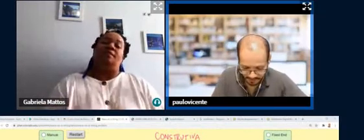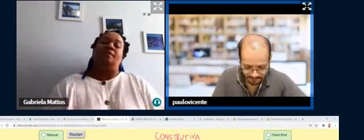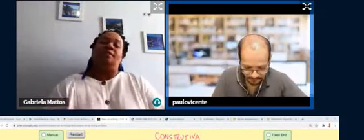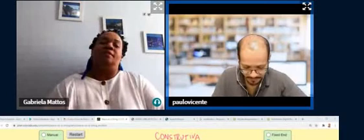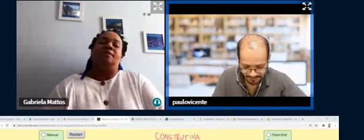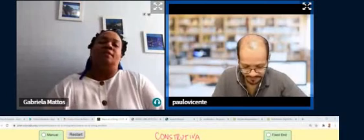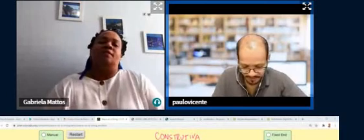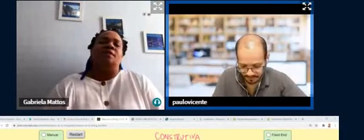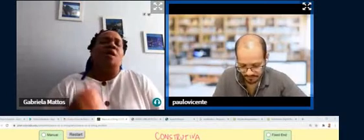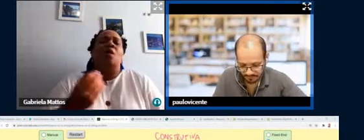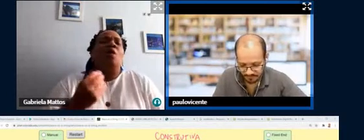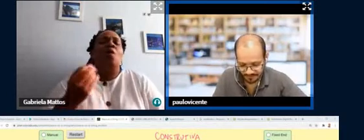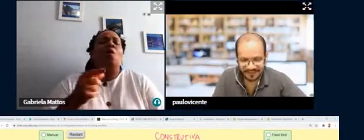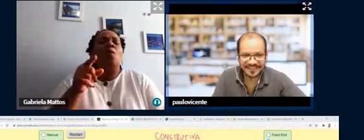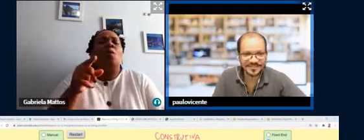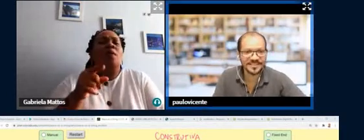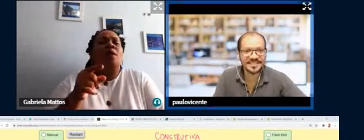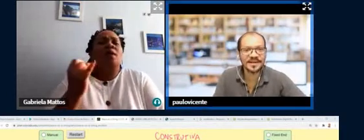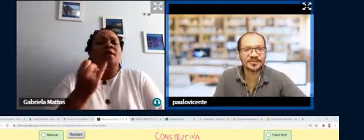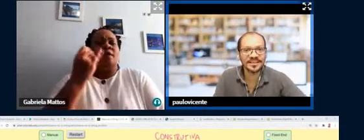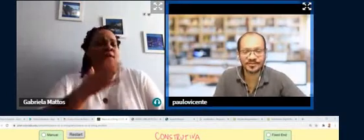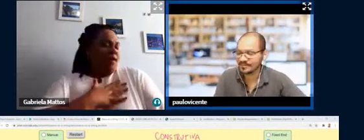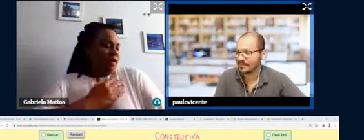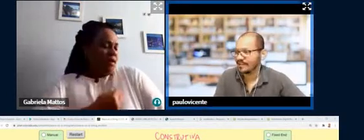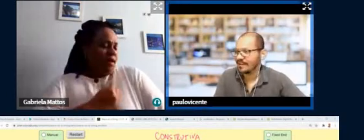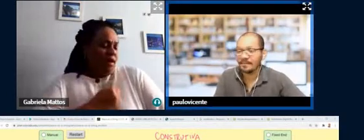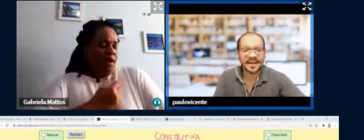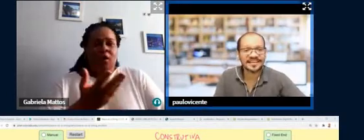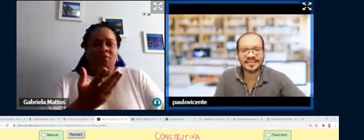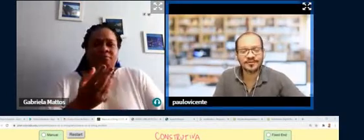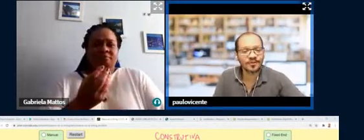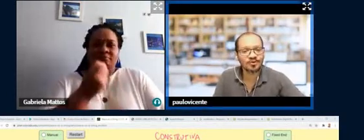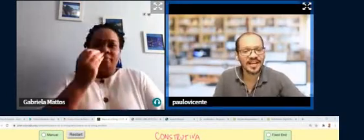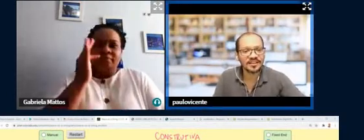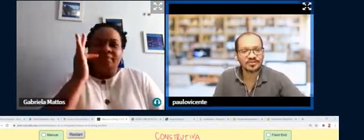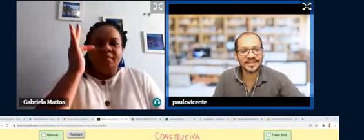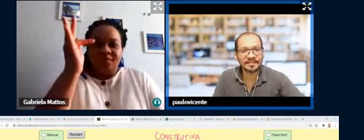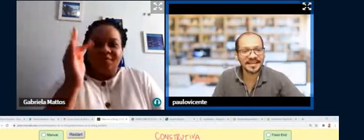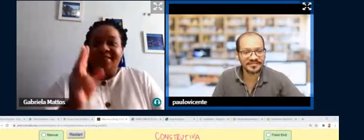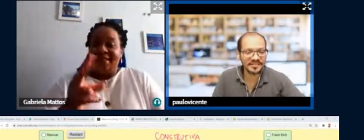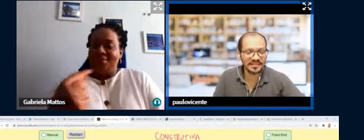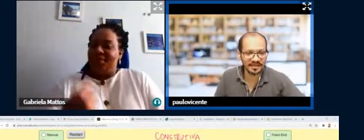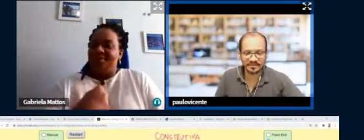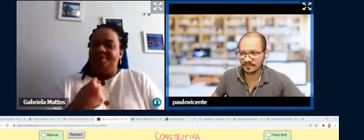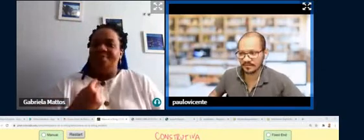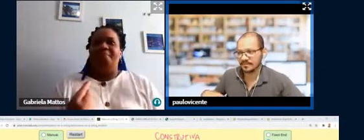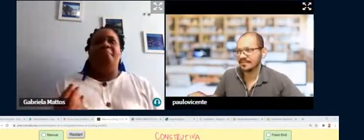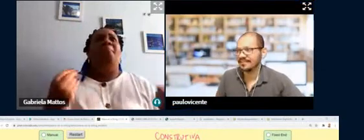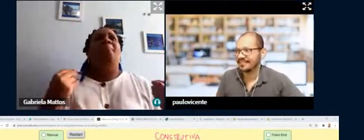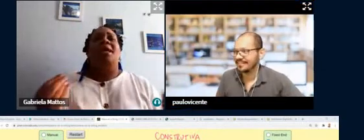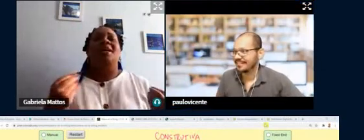importante na minha vida? O estudante sempre pergunta isso. Para que eu vou usar isso na minha vida?